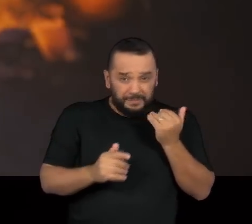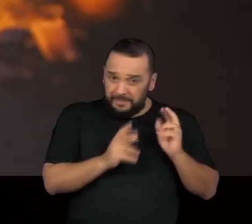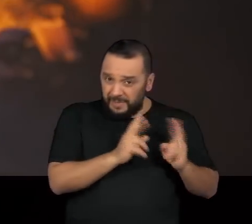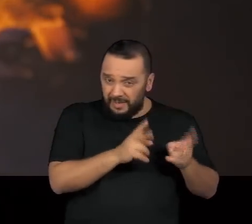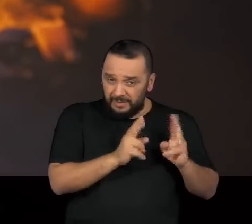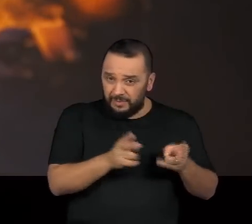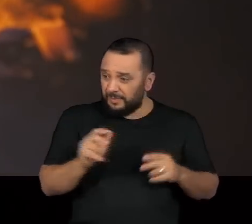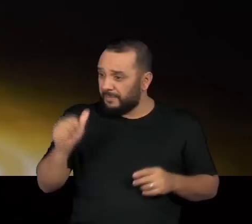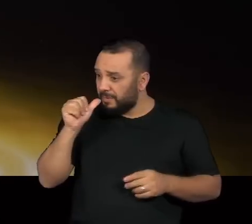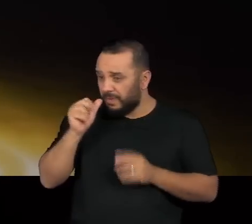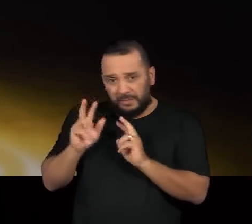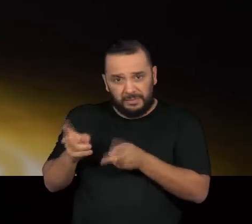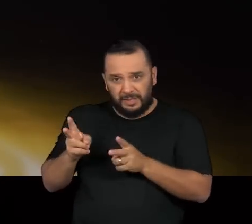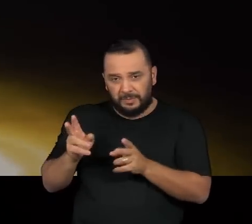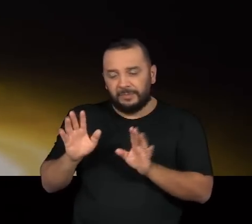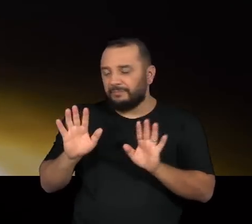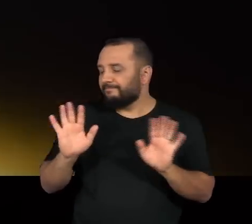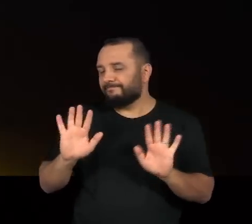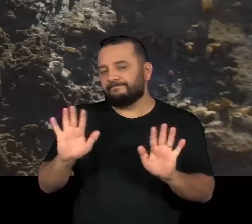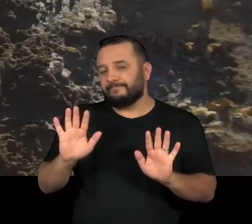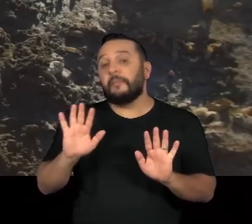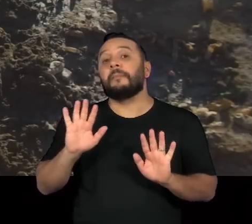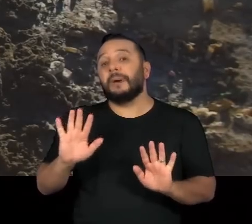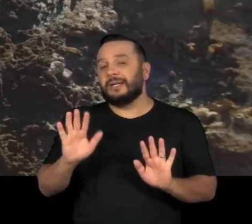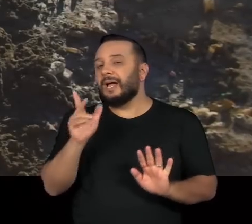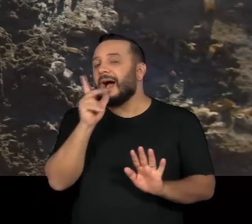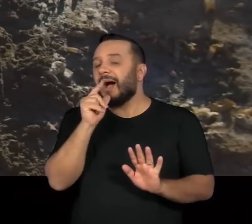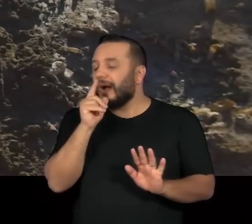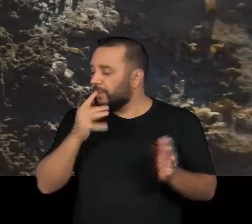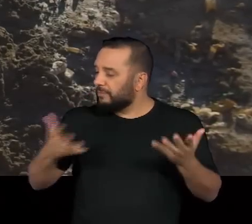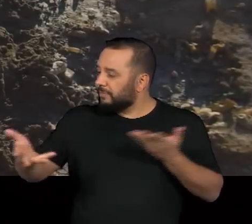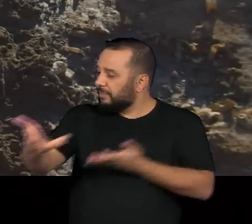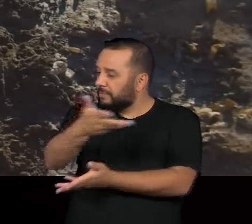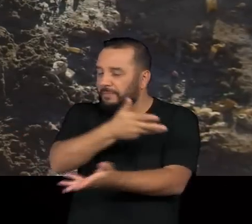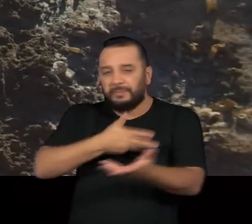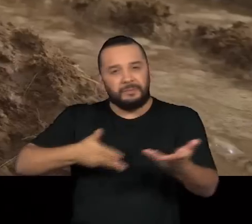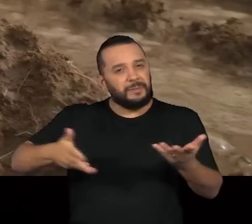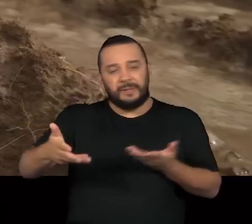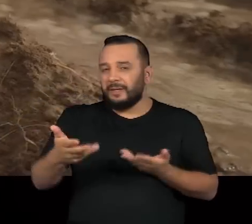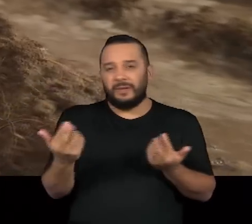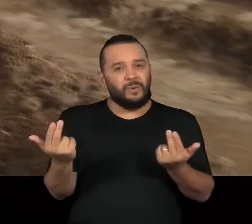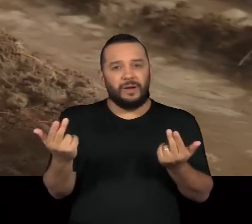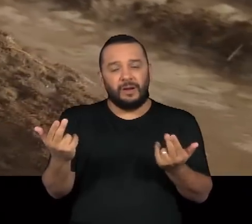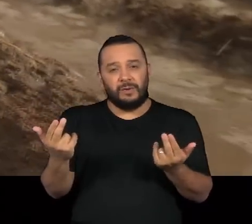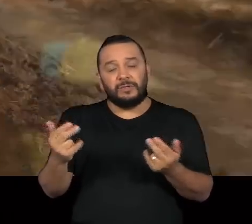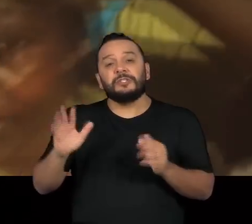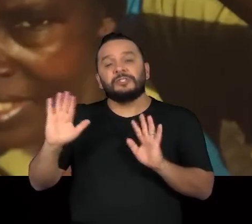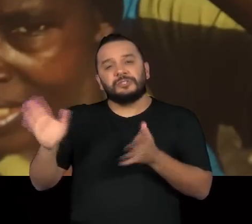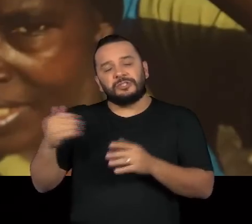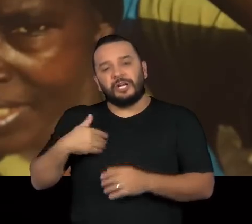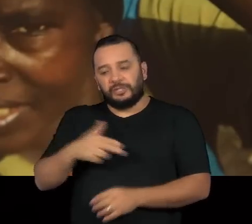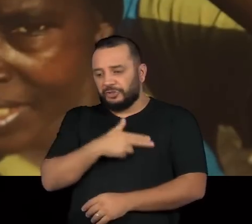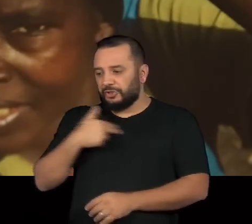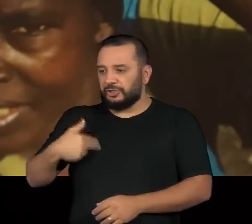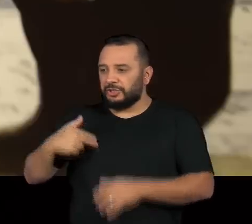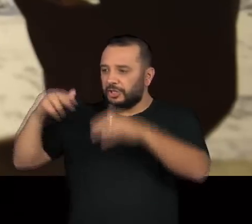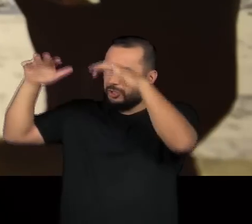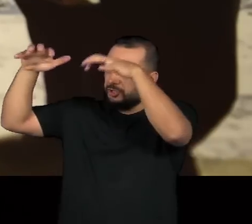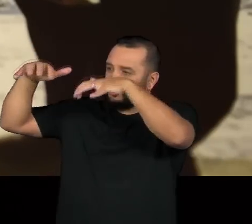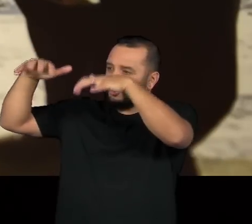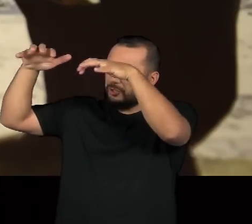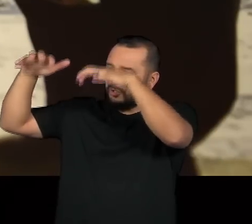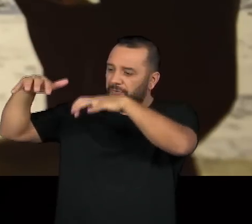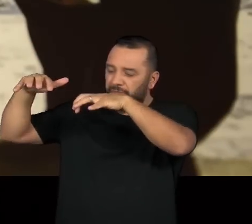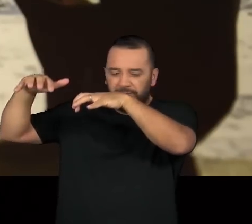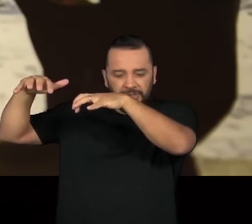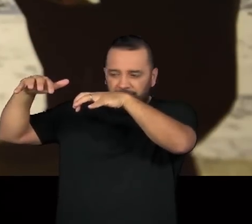mas compartilhamos da mesma água. A que chove na China é servida pelos americanos que é a mesma que os